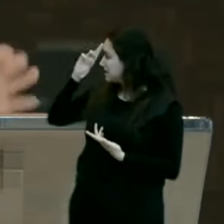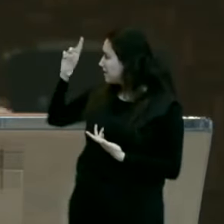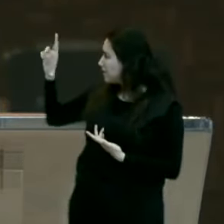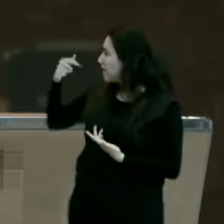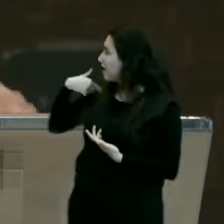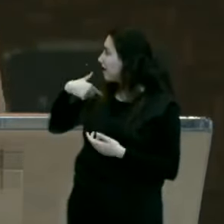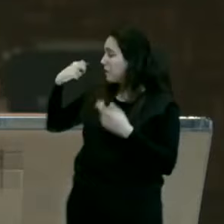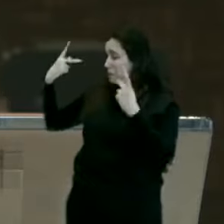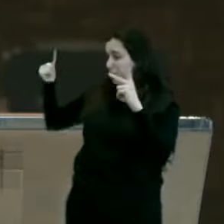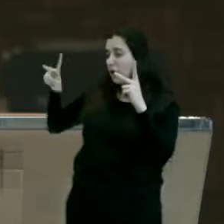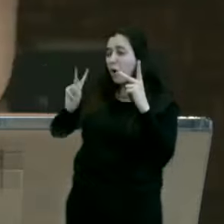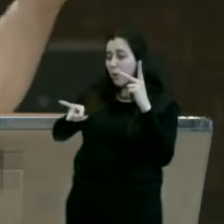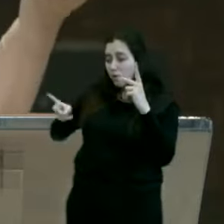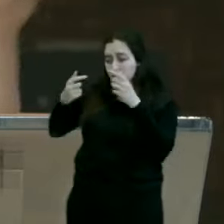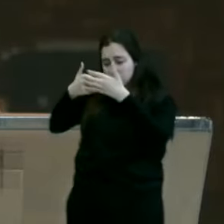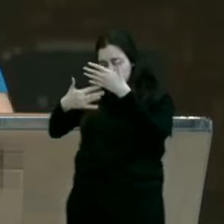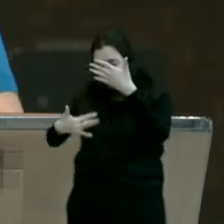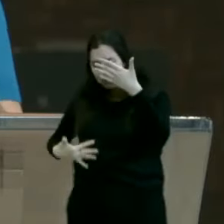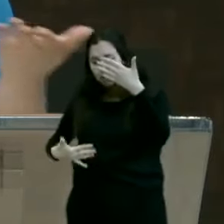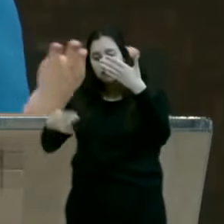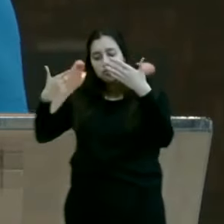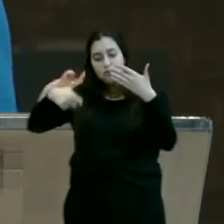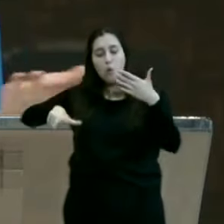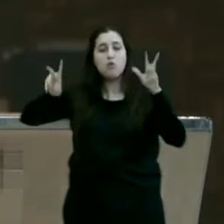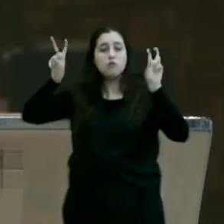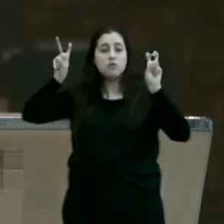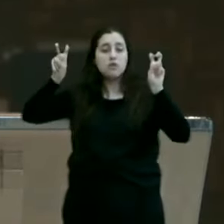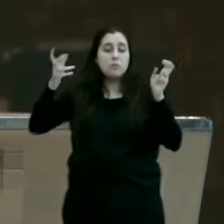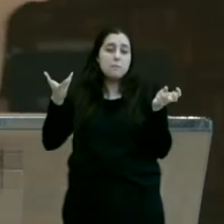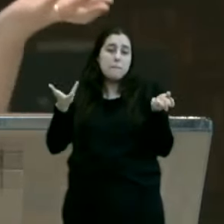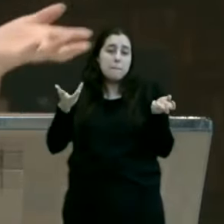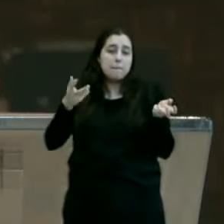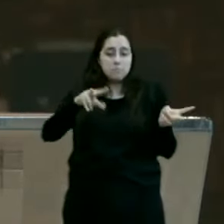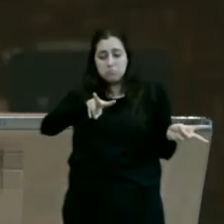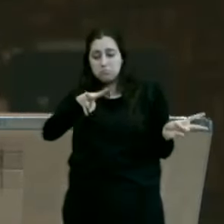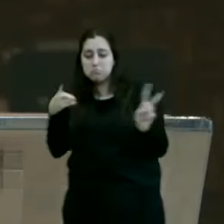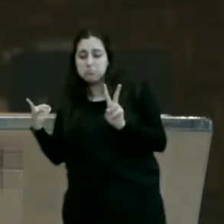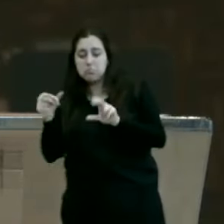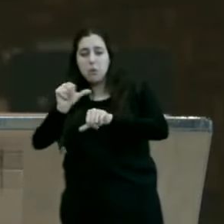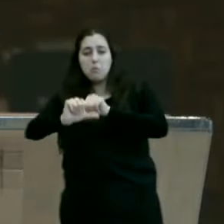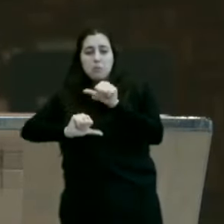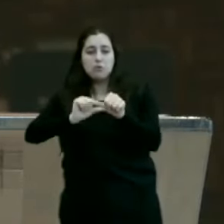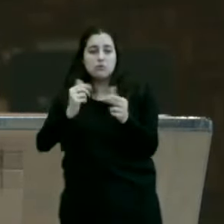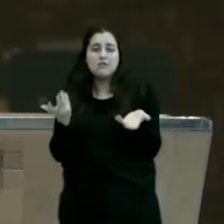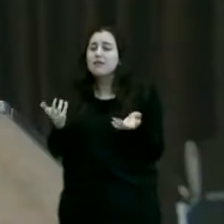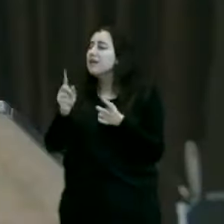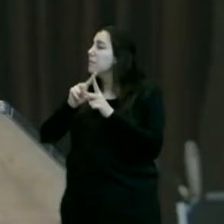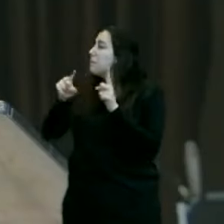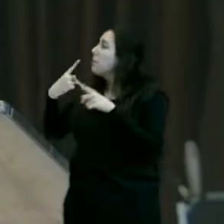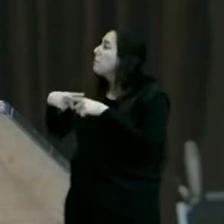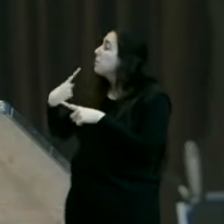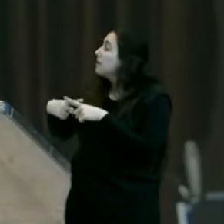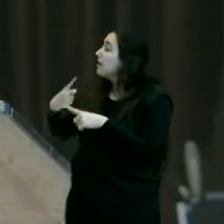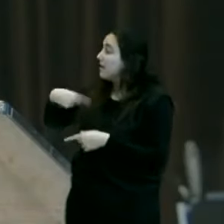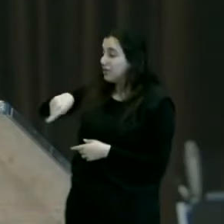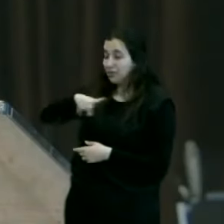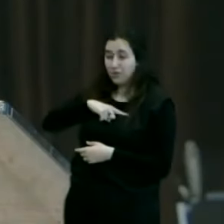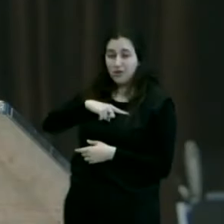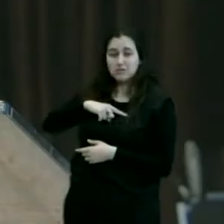vou pregar sobre, trazendo o título de algo como o desconfigurado, mas Senhor, por que nós